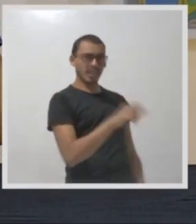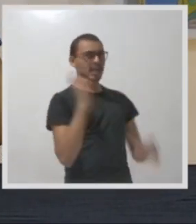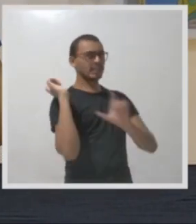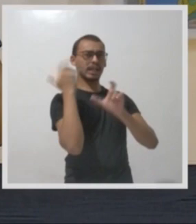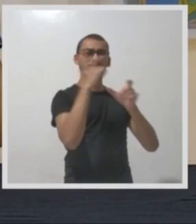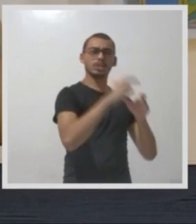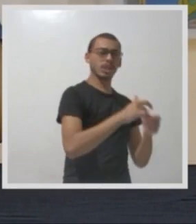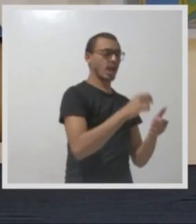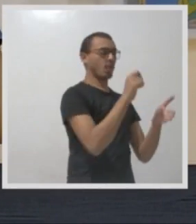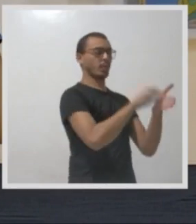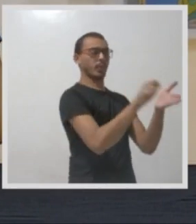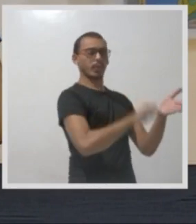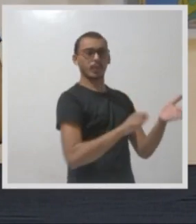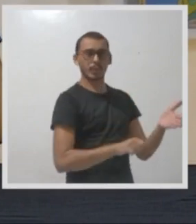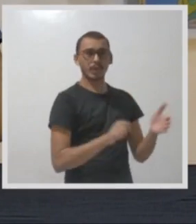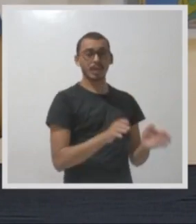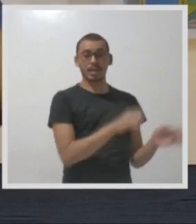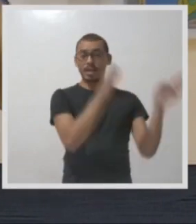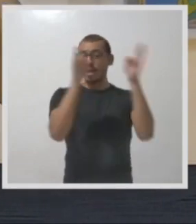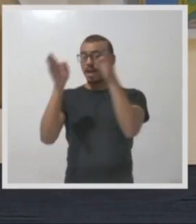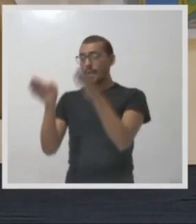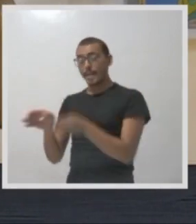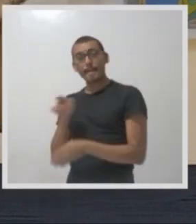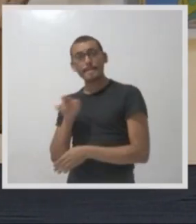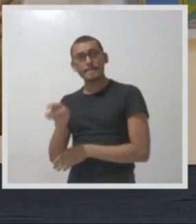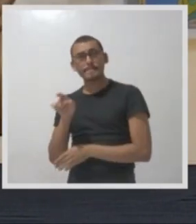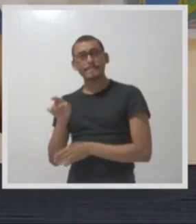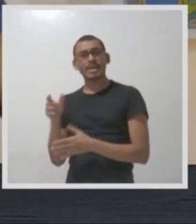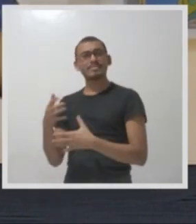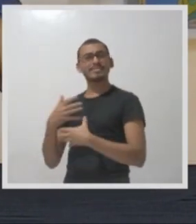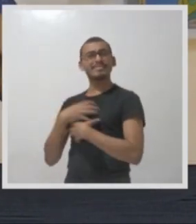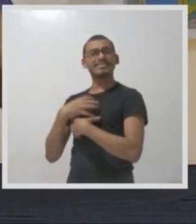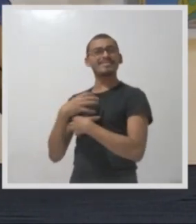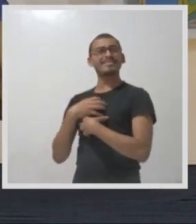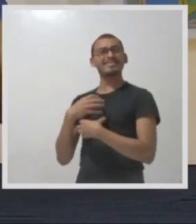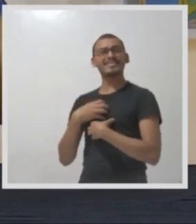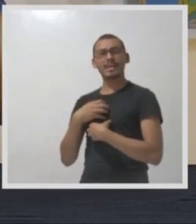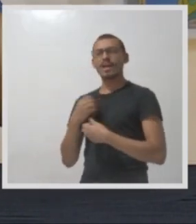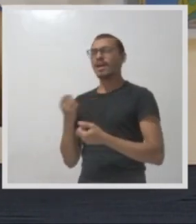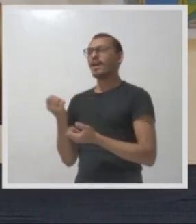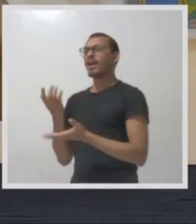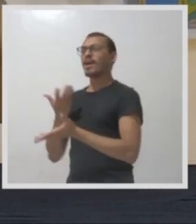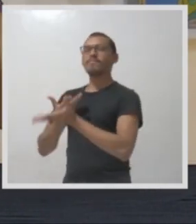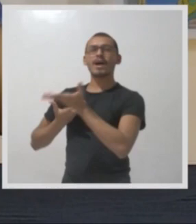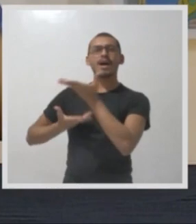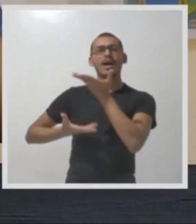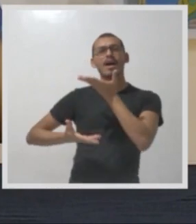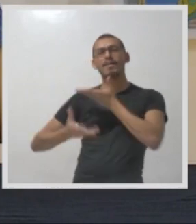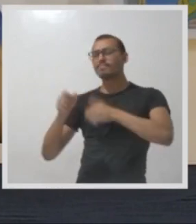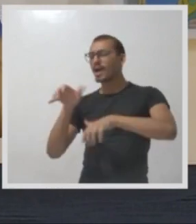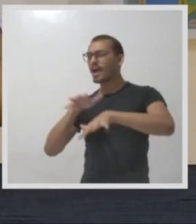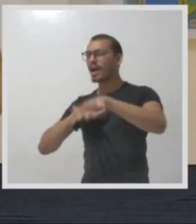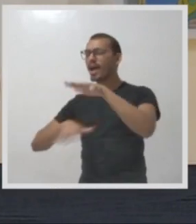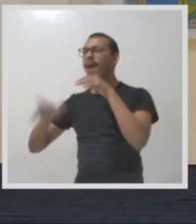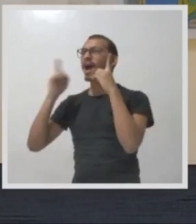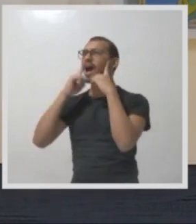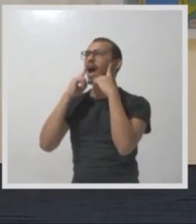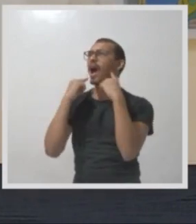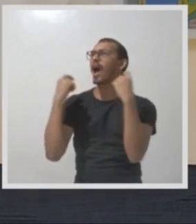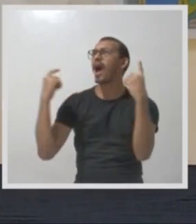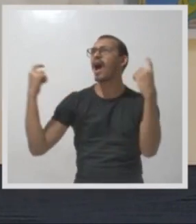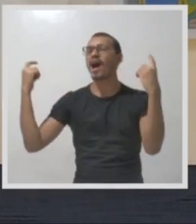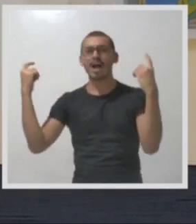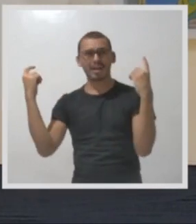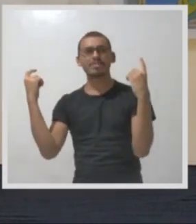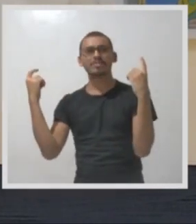portador tradicional, e o outro nessa forma, com movimento, com áudio. Nós chamamos